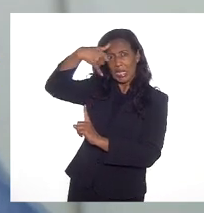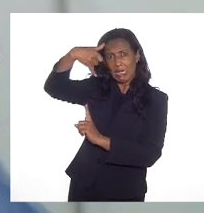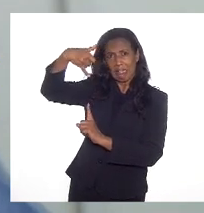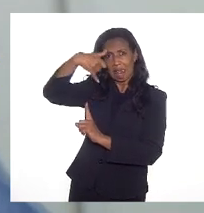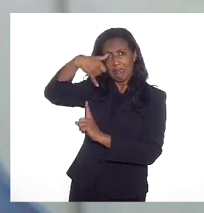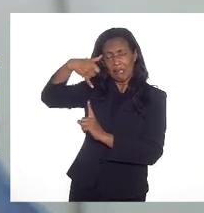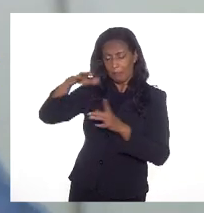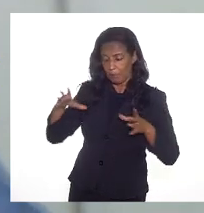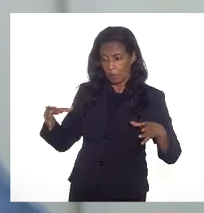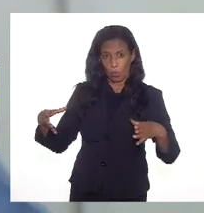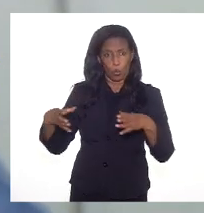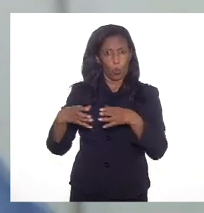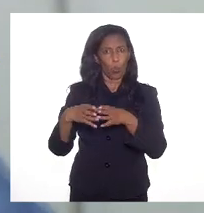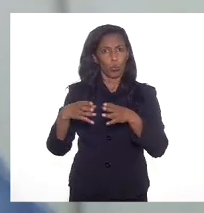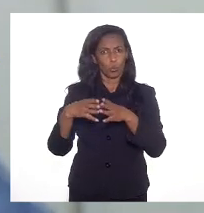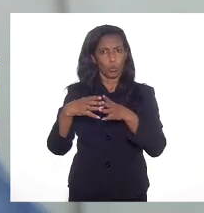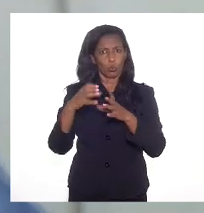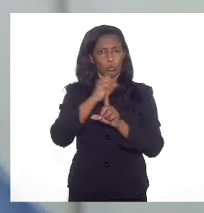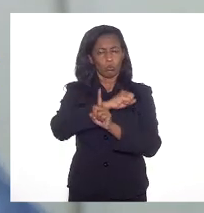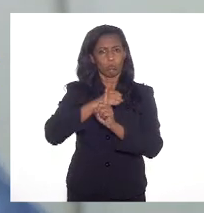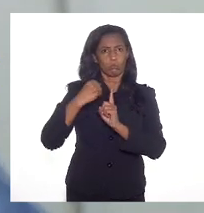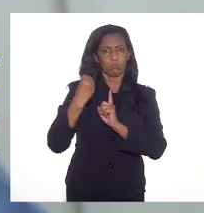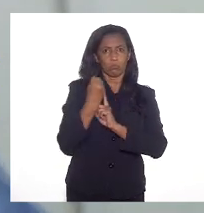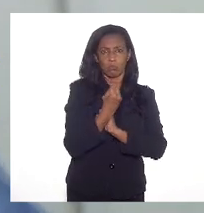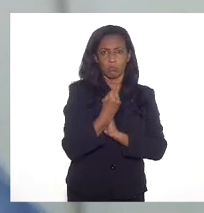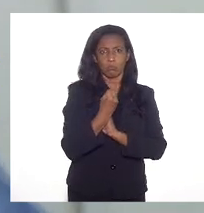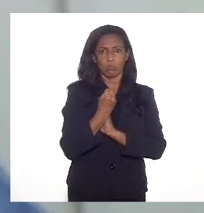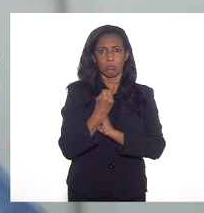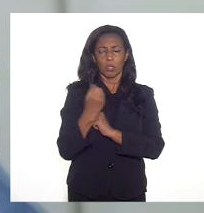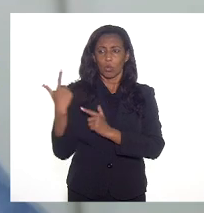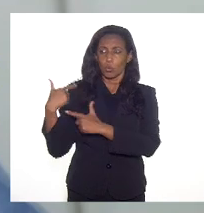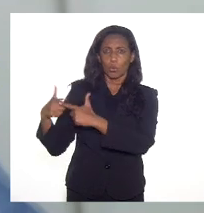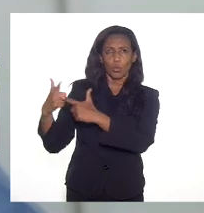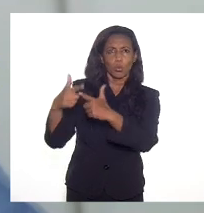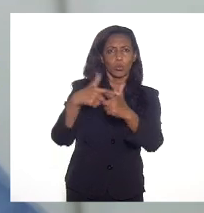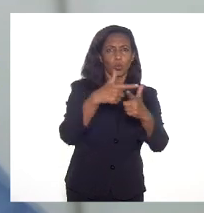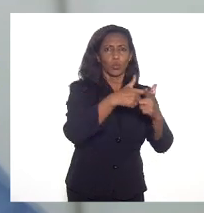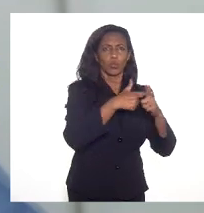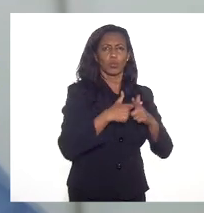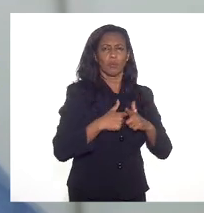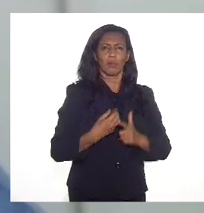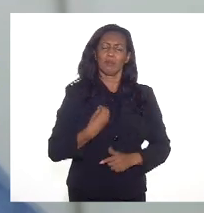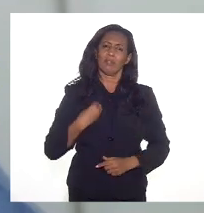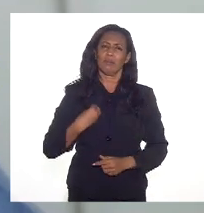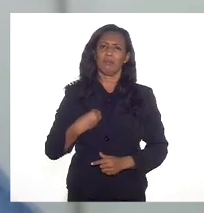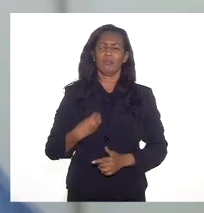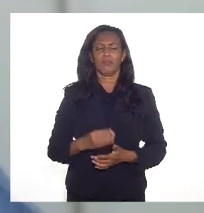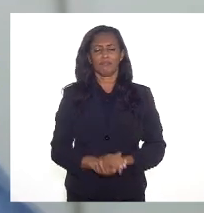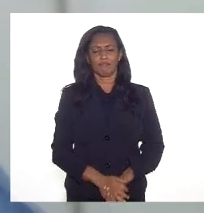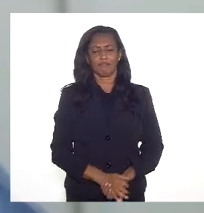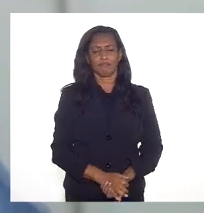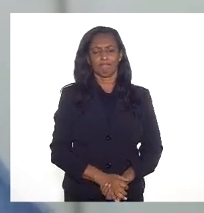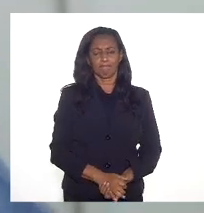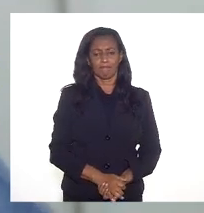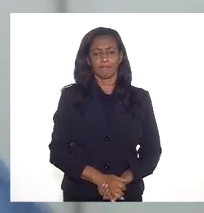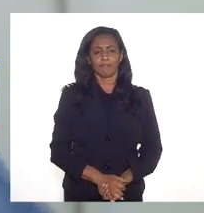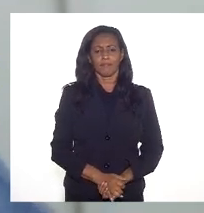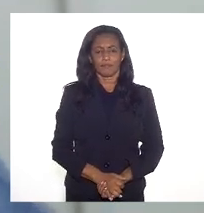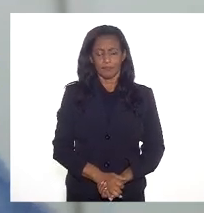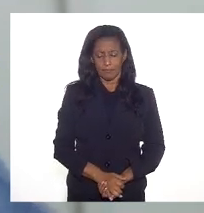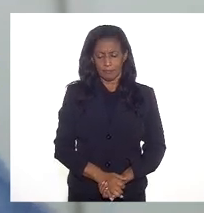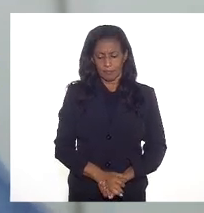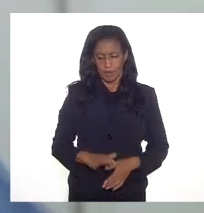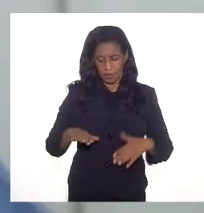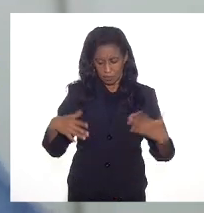nossa sociedade para o enfrentamento desse período que estamos vivendo? Então, quando a